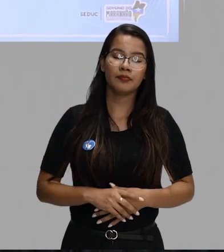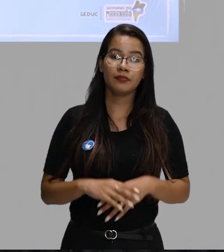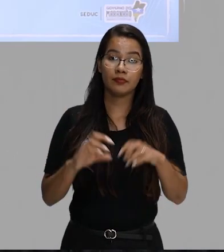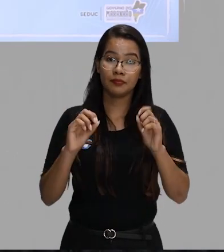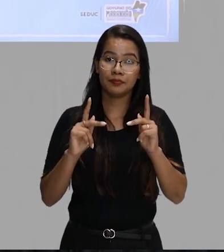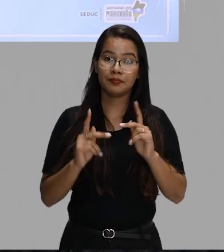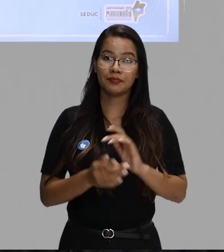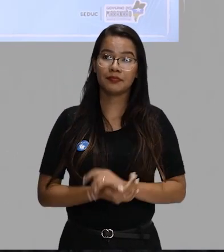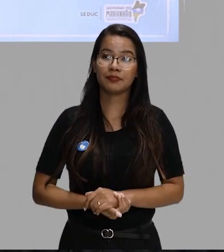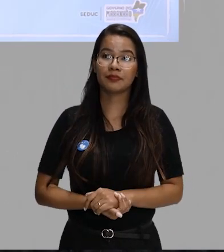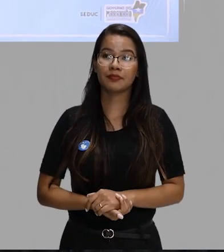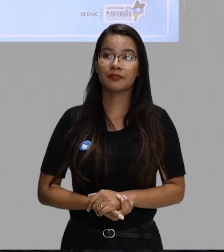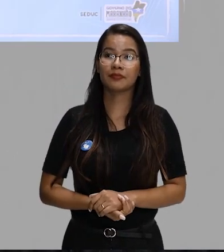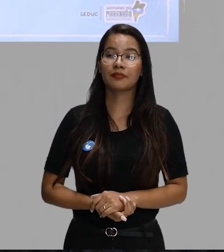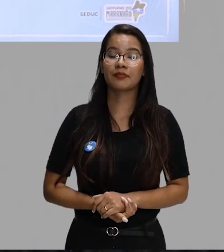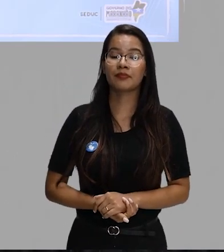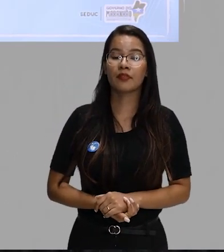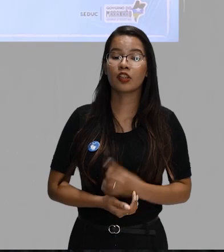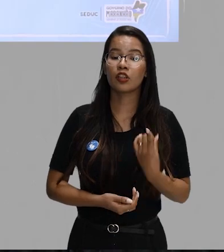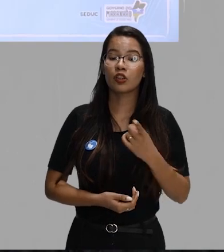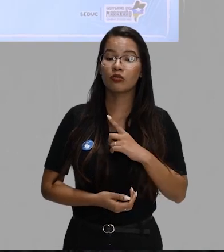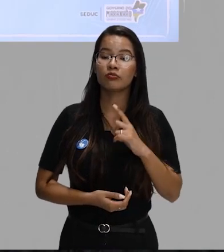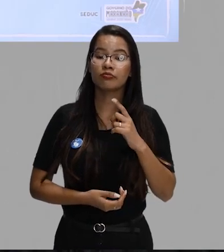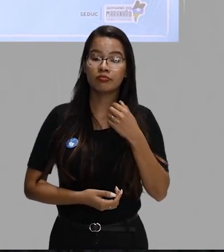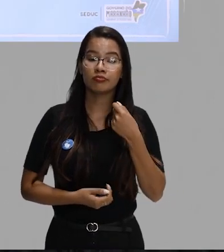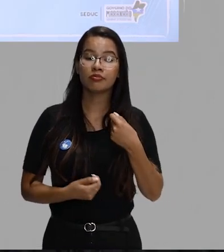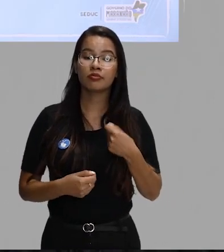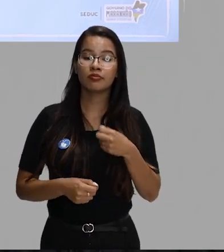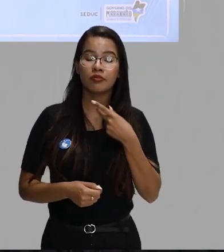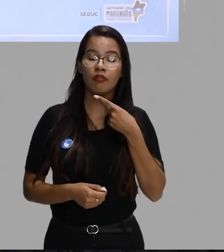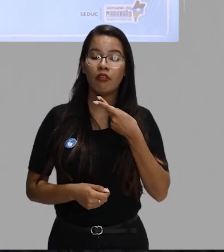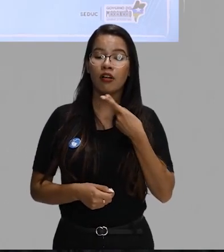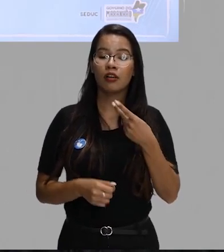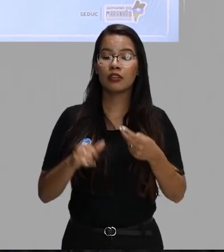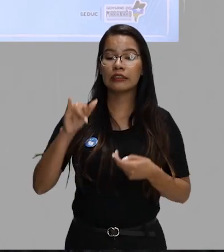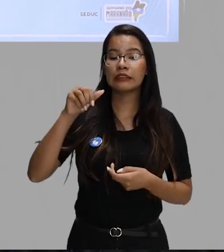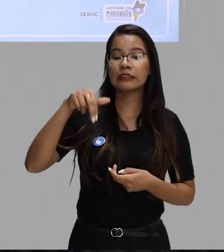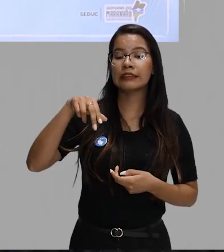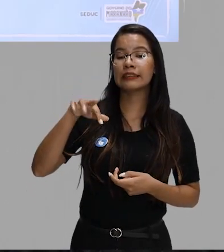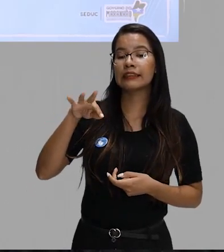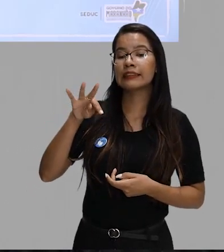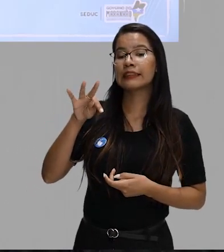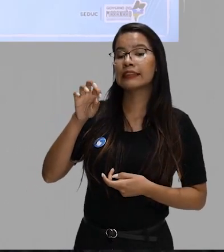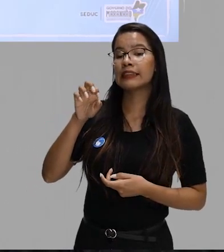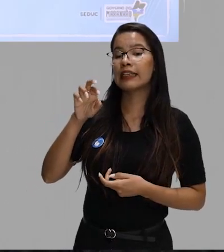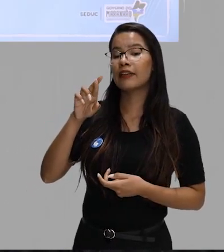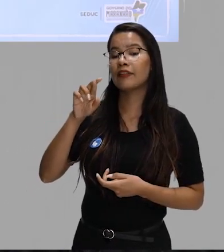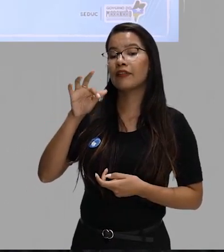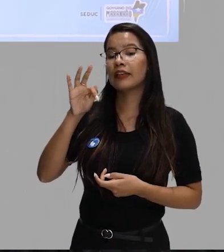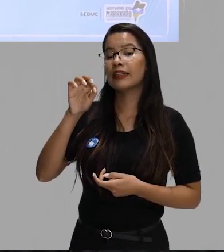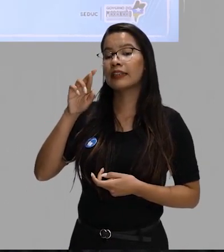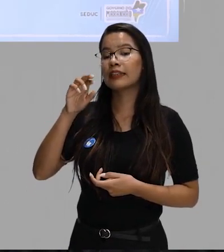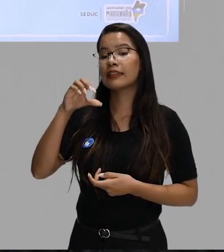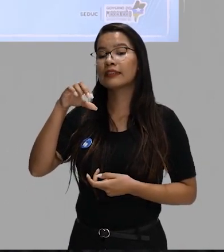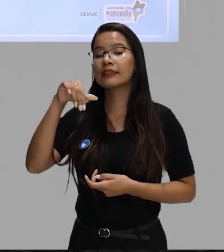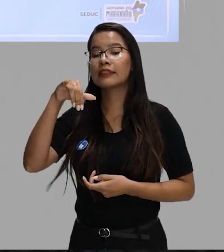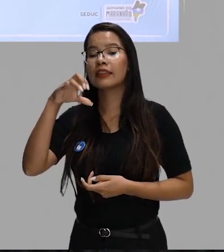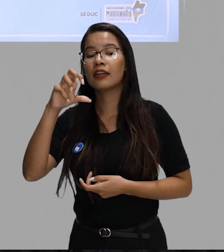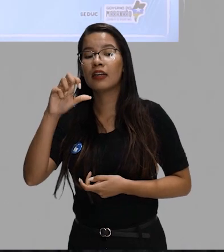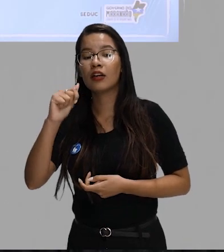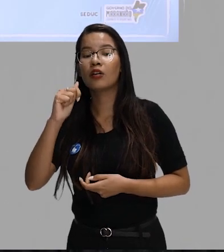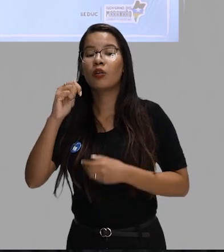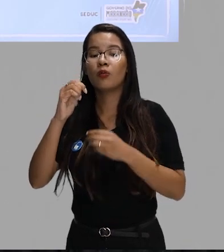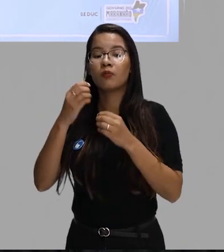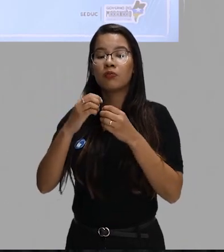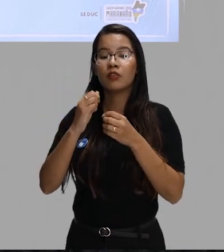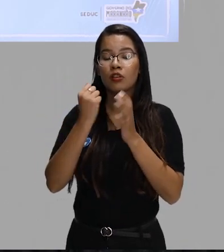Ok? Interferências que nós podemos chamar de interferências construtivas e interferências destrutivas. Certo? Isso é